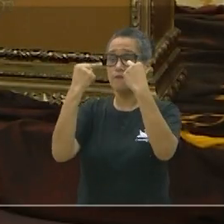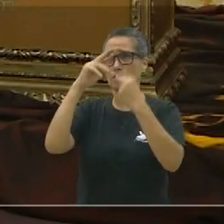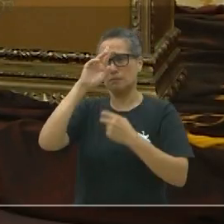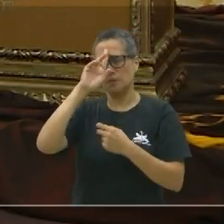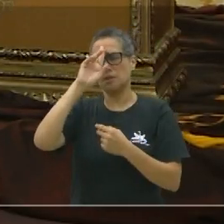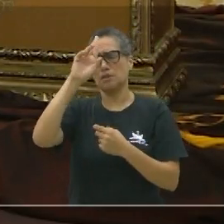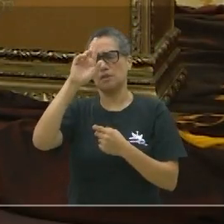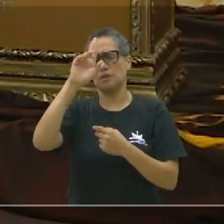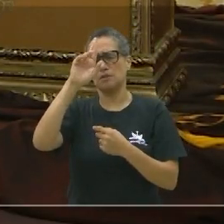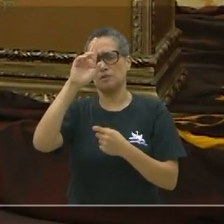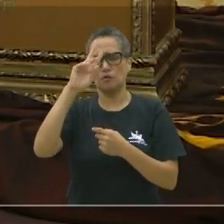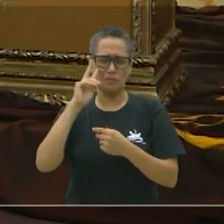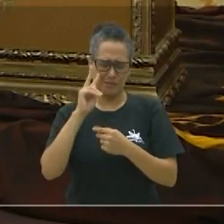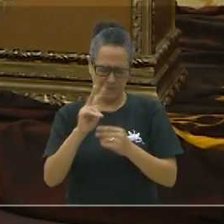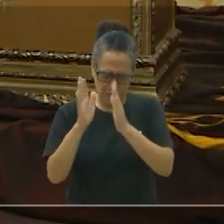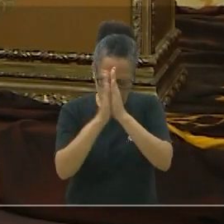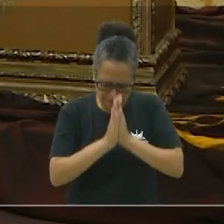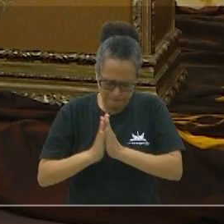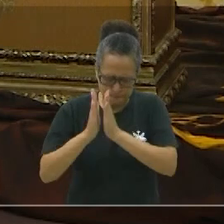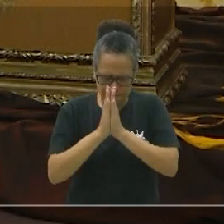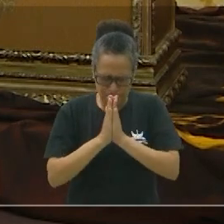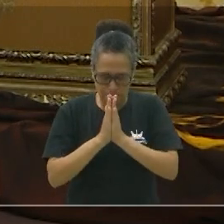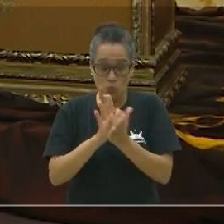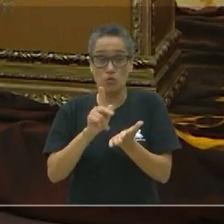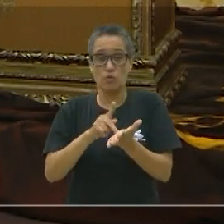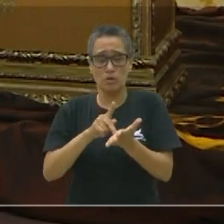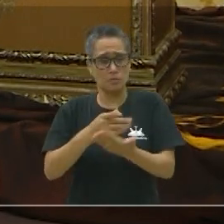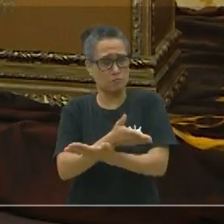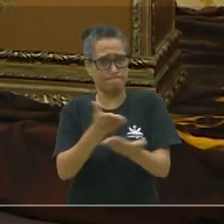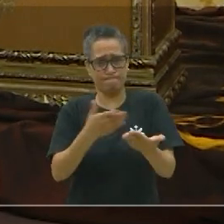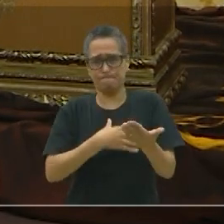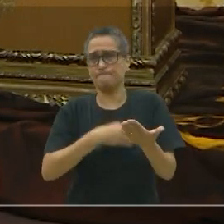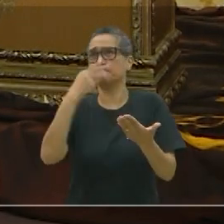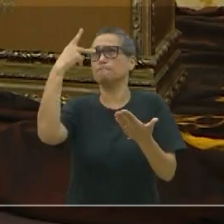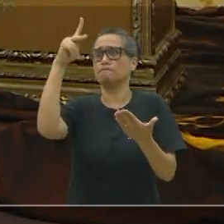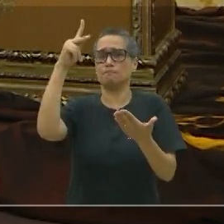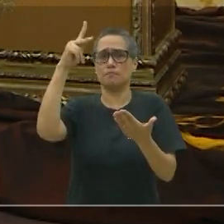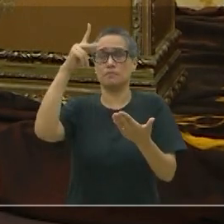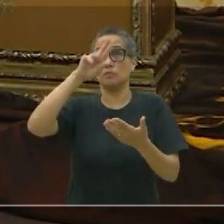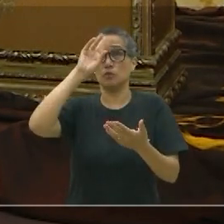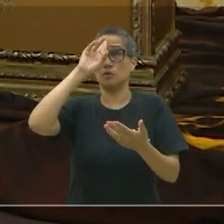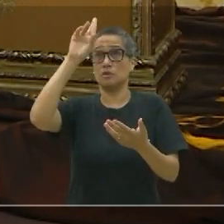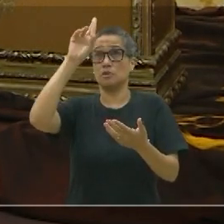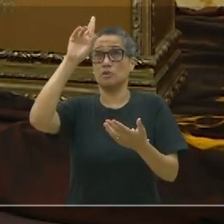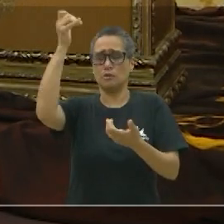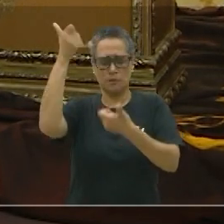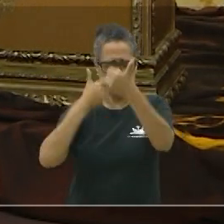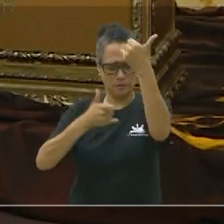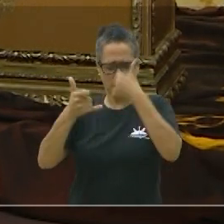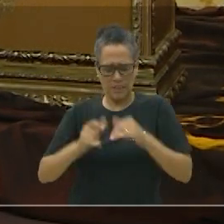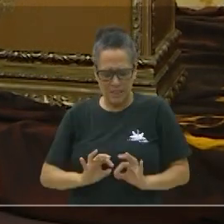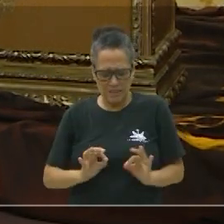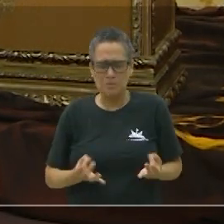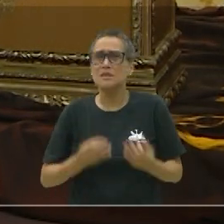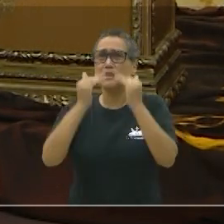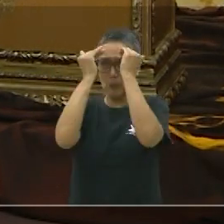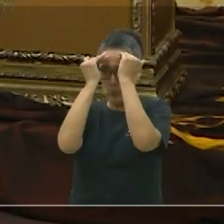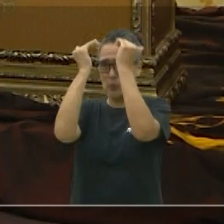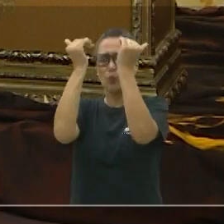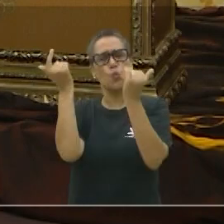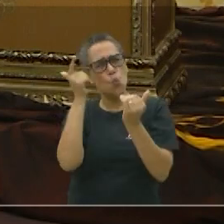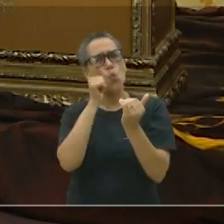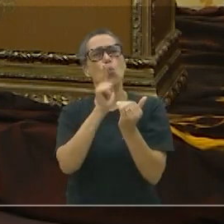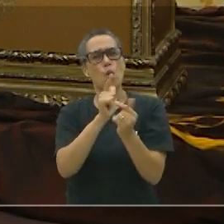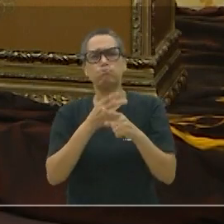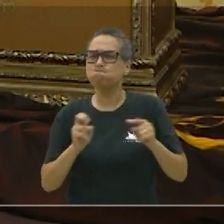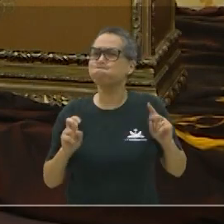Escuta, Jesus, o clamor sincero dos teus filhos. Tu nos falas, Senhor, que pela humildade e obediência nós podemos